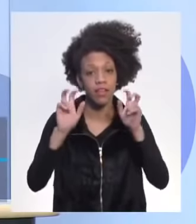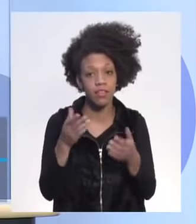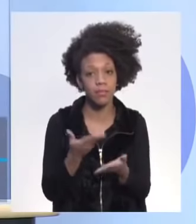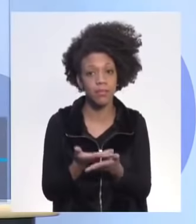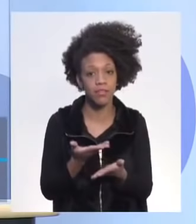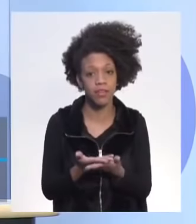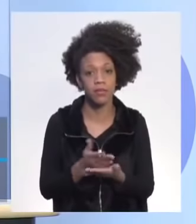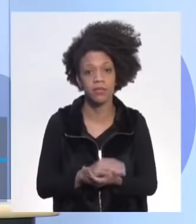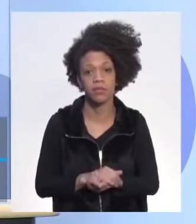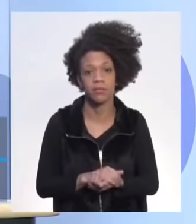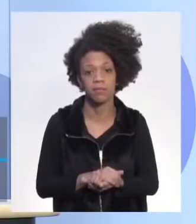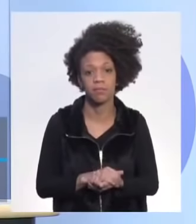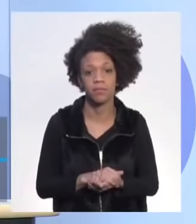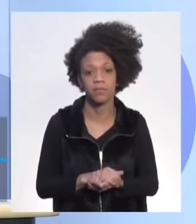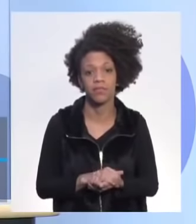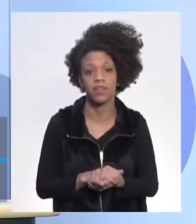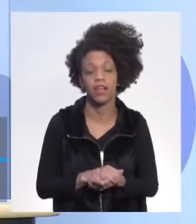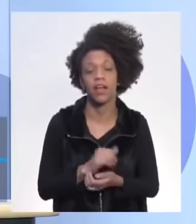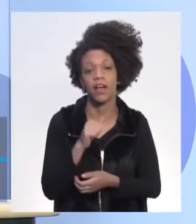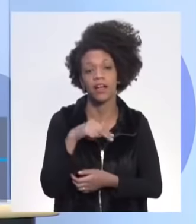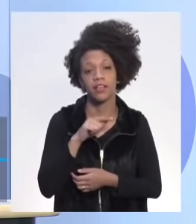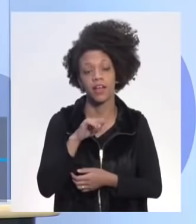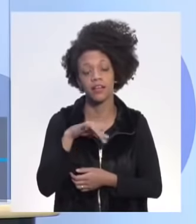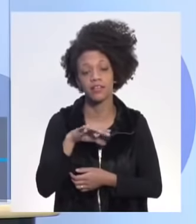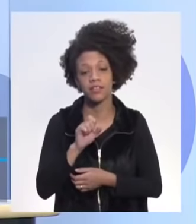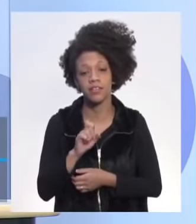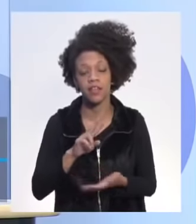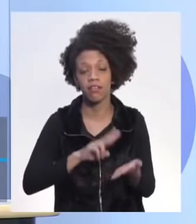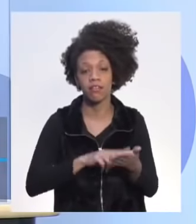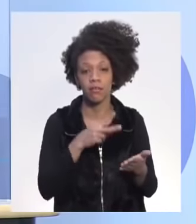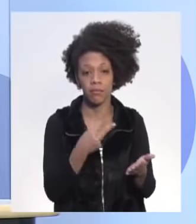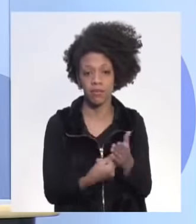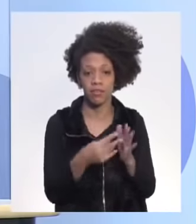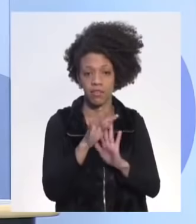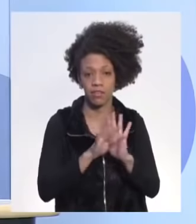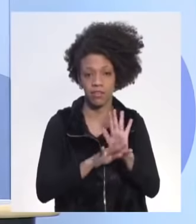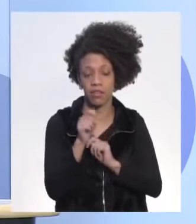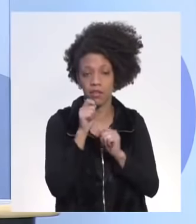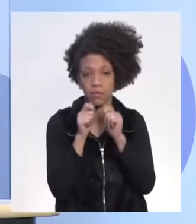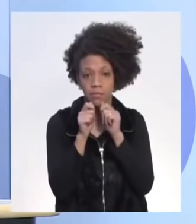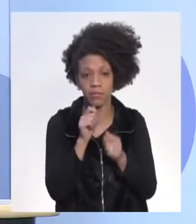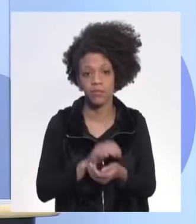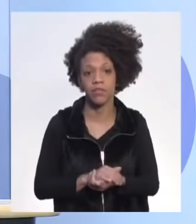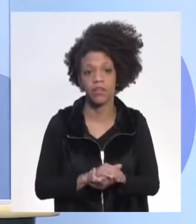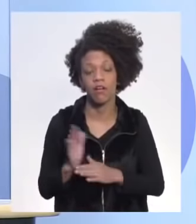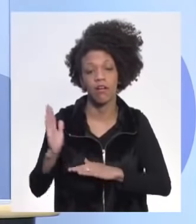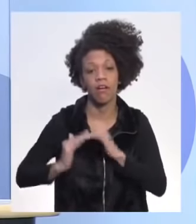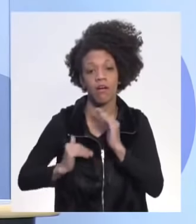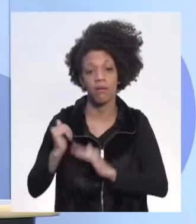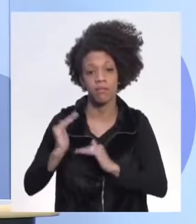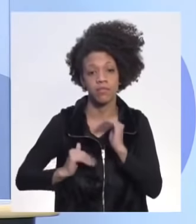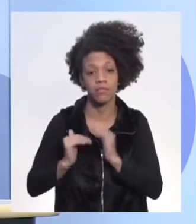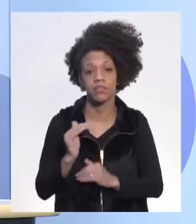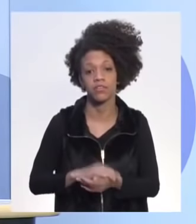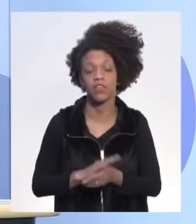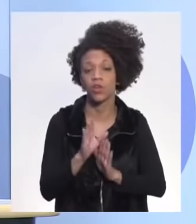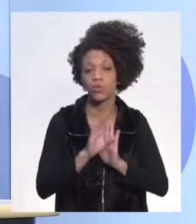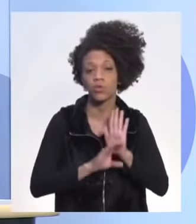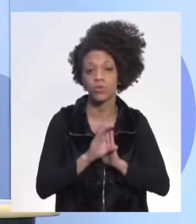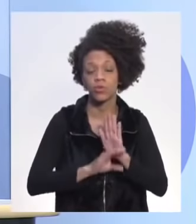aula: análise e interpretação de texto, reportagem, hein? Habilidade do currículo paulista,